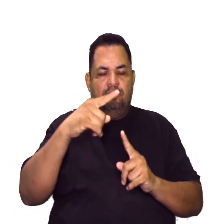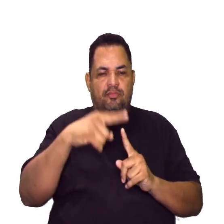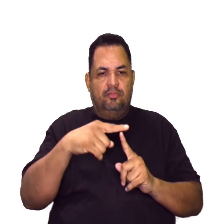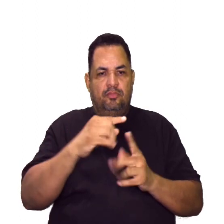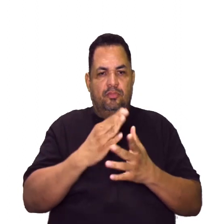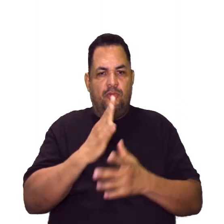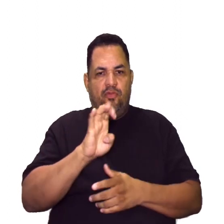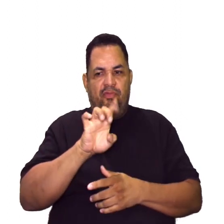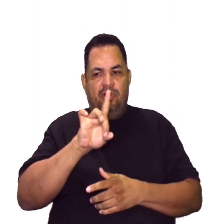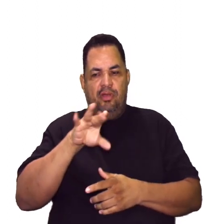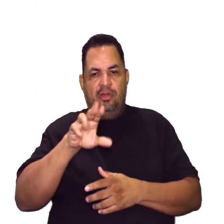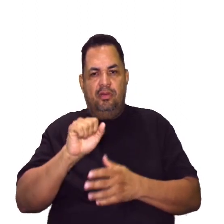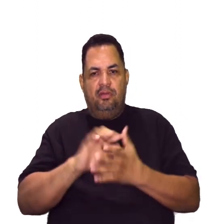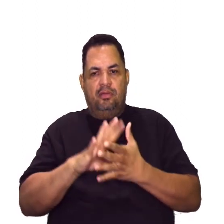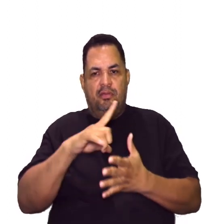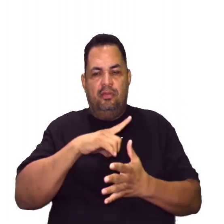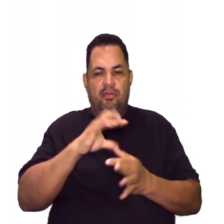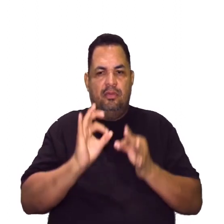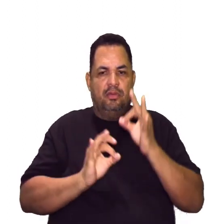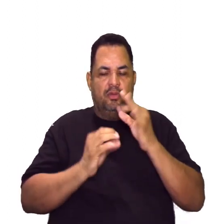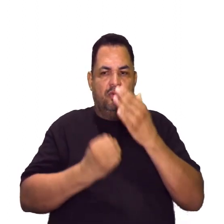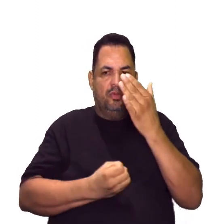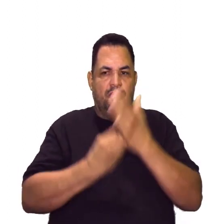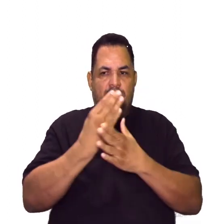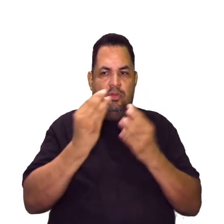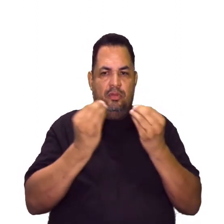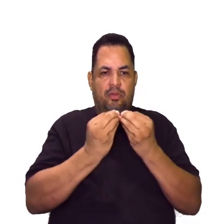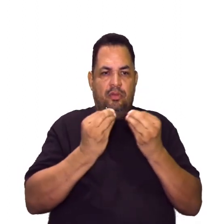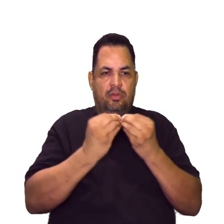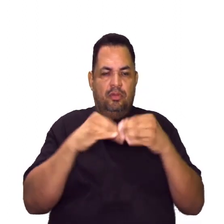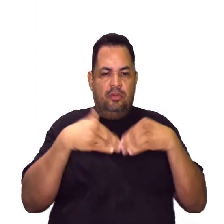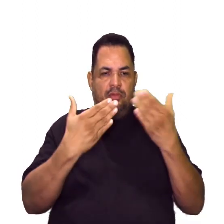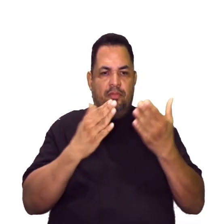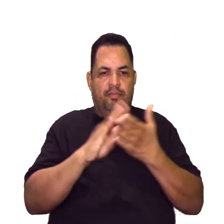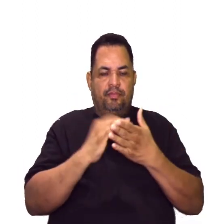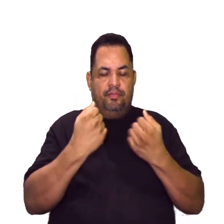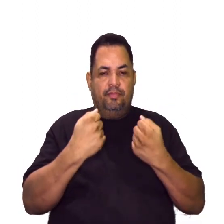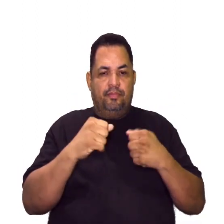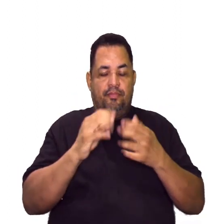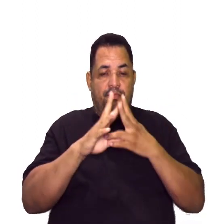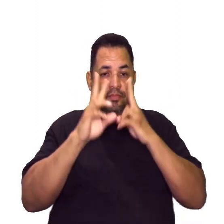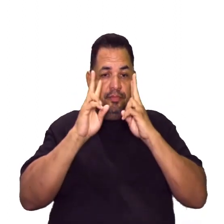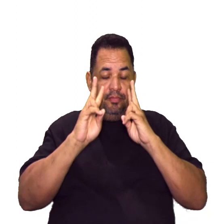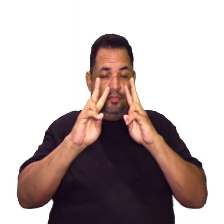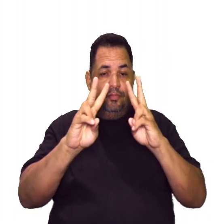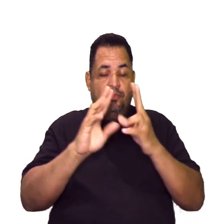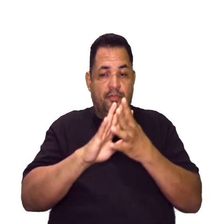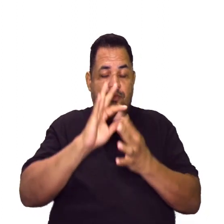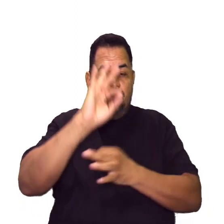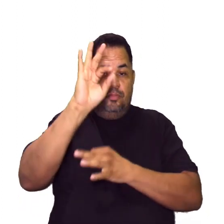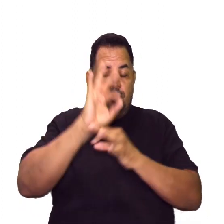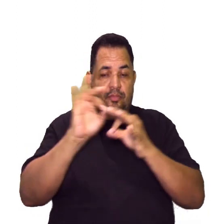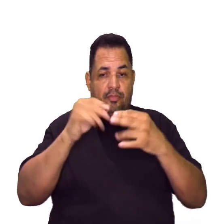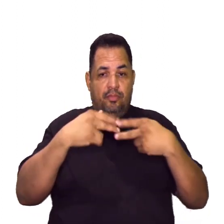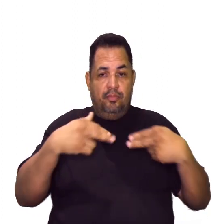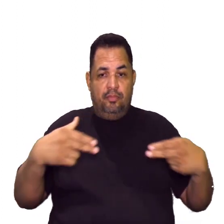tipo covalente, tem uma formação de moléculas, as quais podemos prever a sua